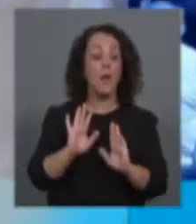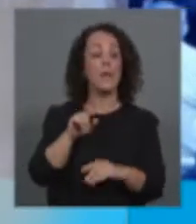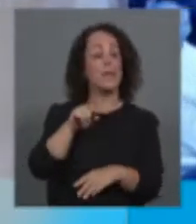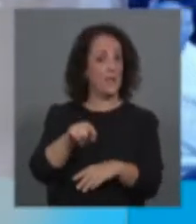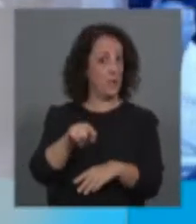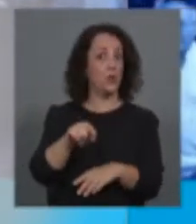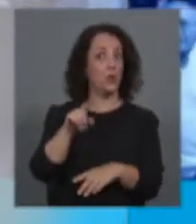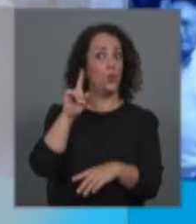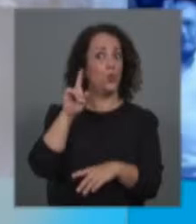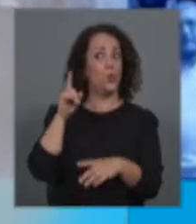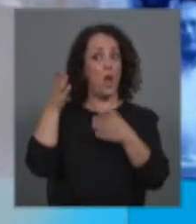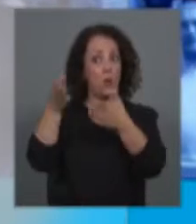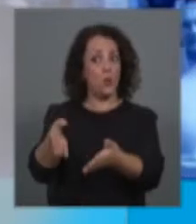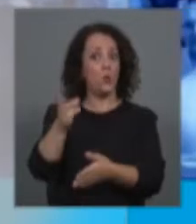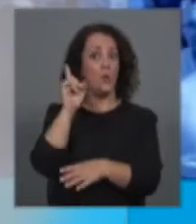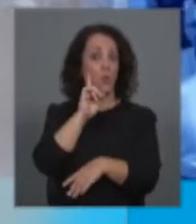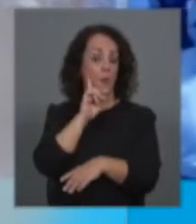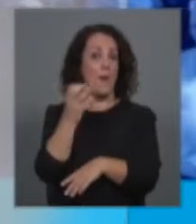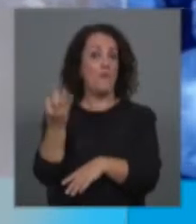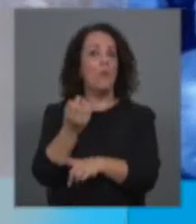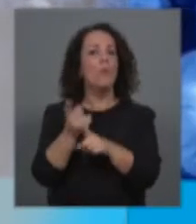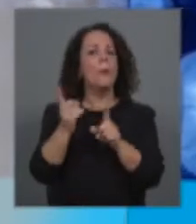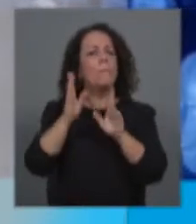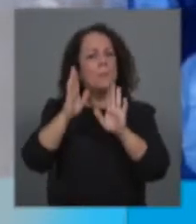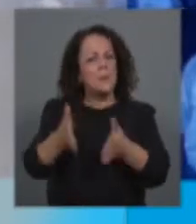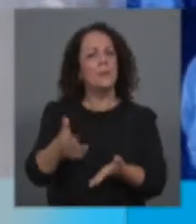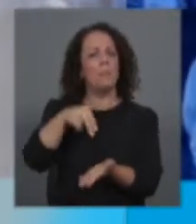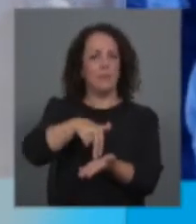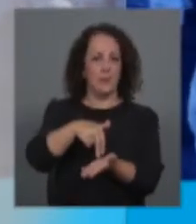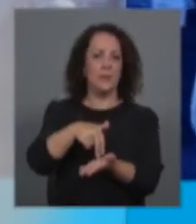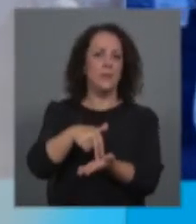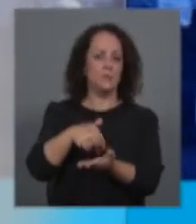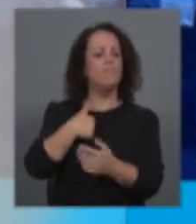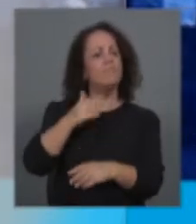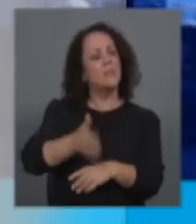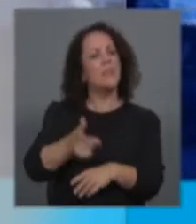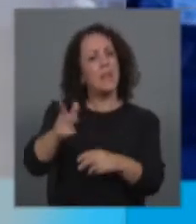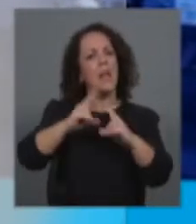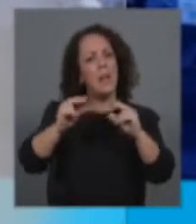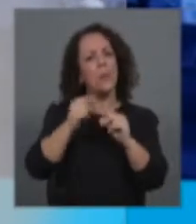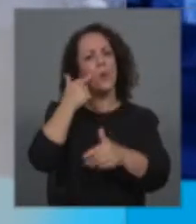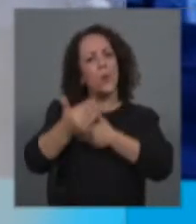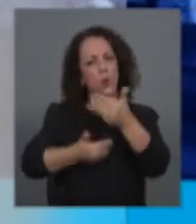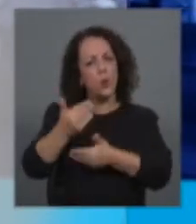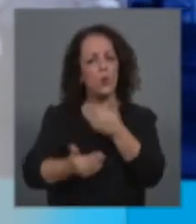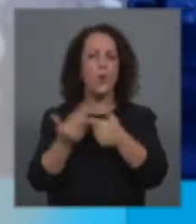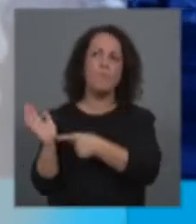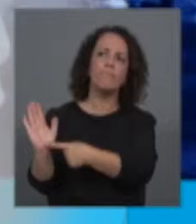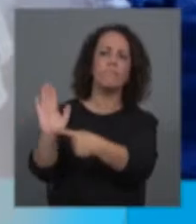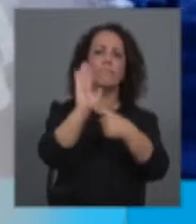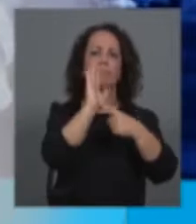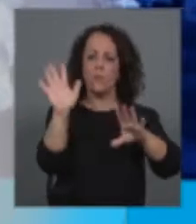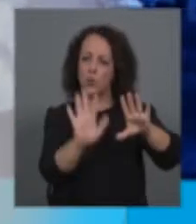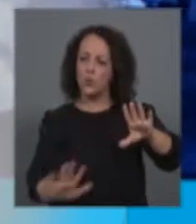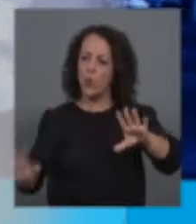tão vital, esta ajuda, porque é preciso esta presença, porque precisamos que o Líbano continue a ser, de facto, este exemplo para o resto do Médio Oriente,